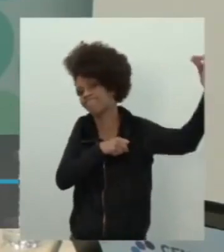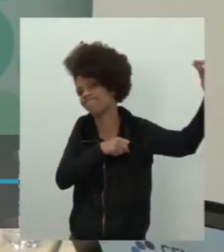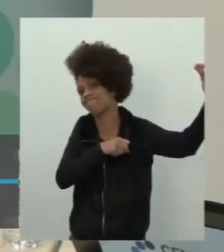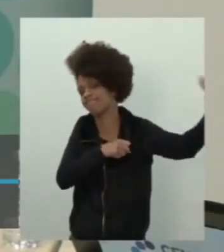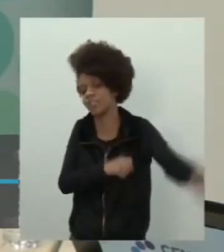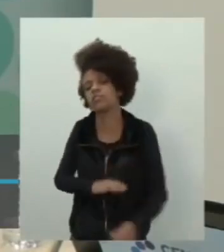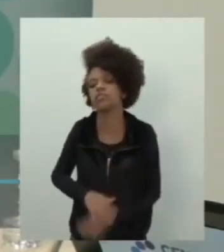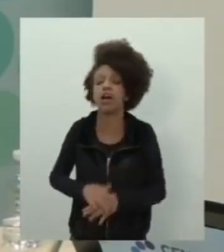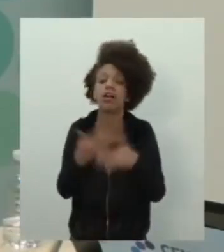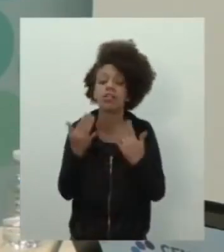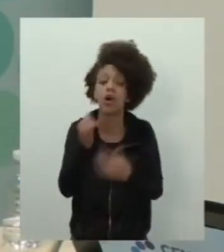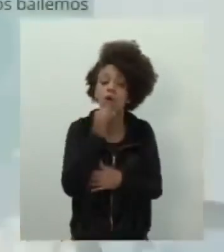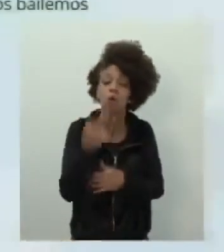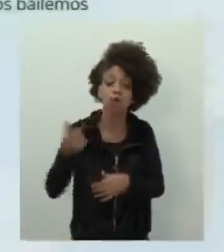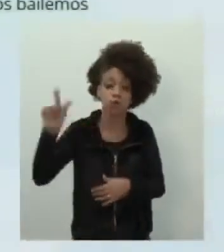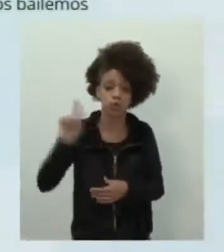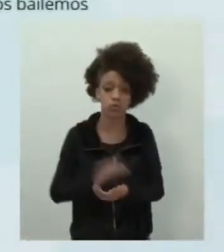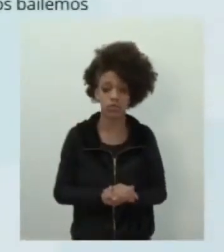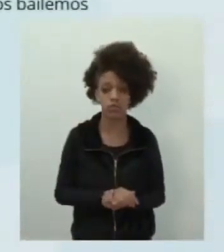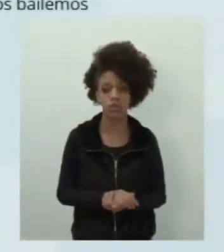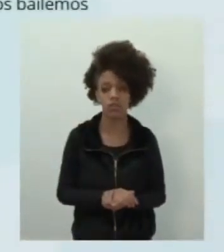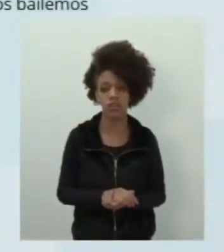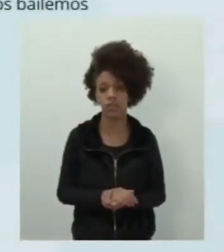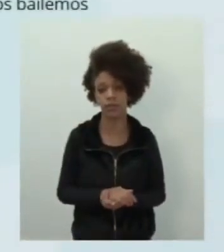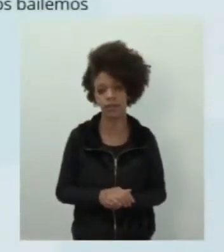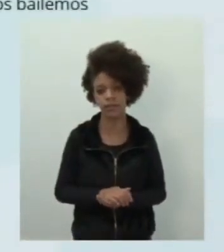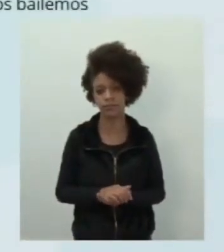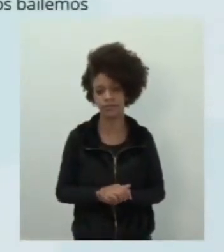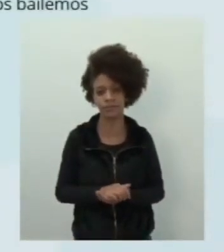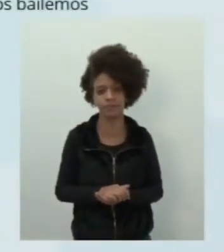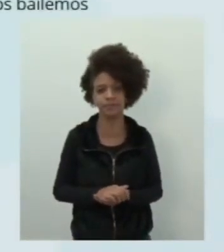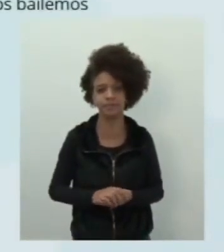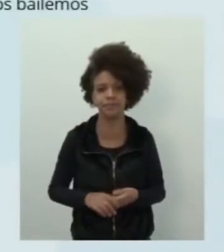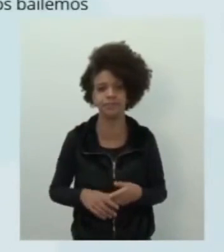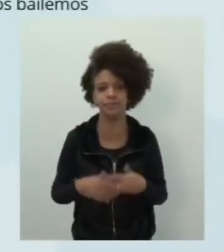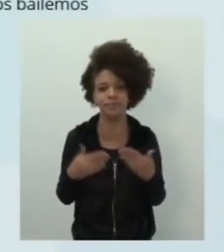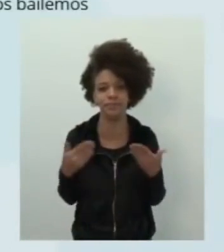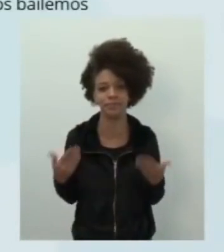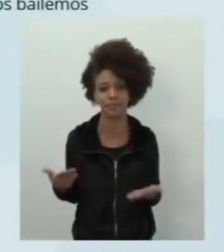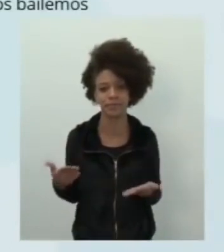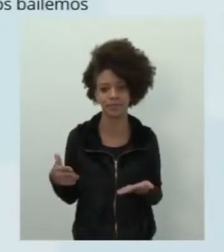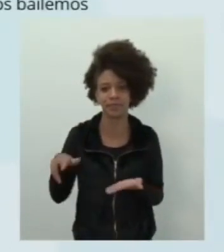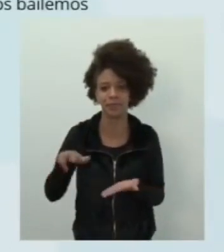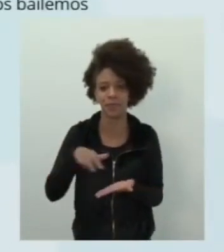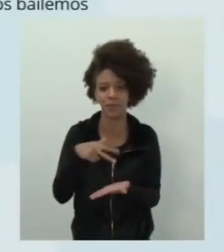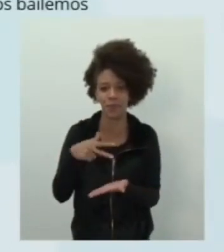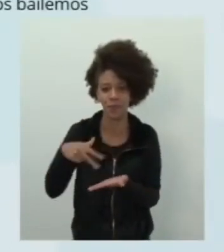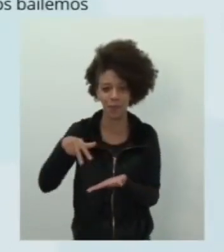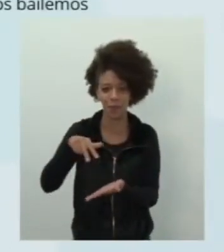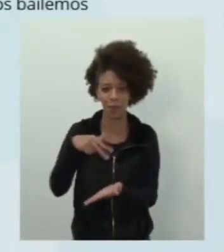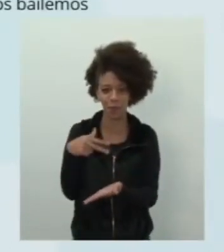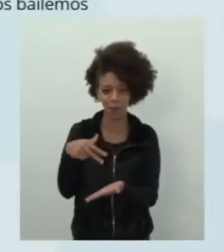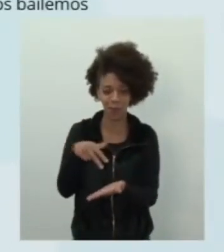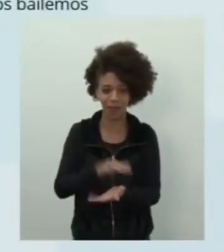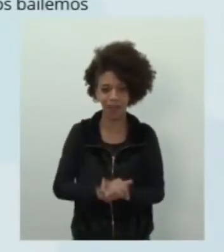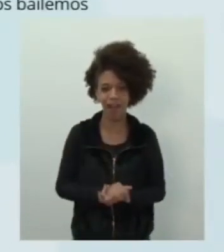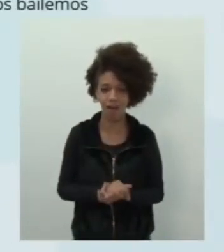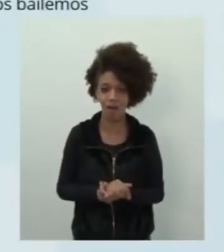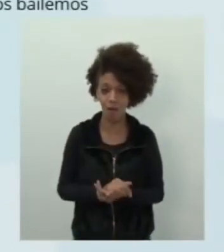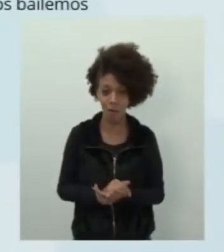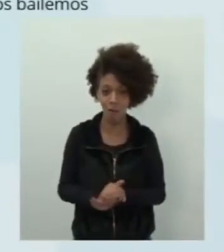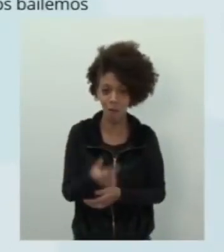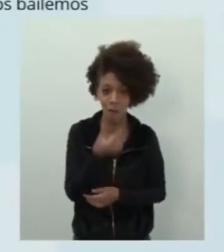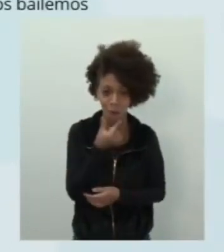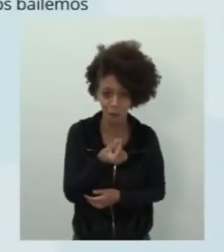último exemplo, para a gente ir para uma atividade final, o Baile das Avelaneiras de Airas Nunes. Nossa, Airas Nunes, um homem que